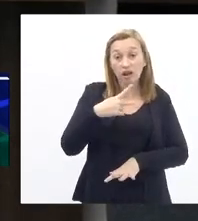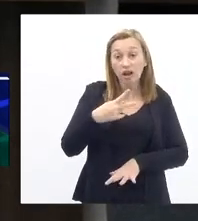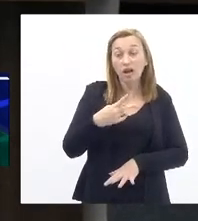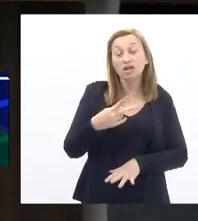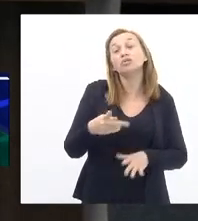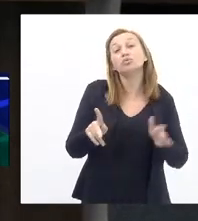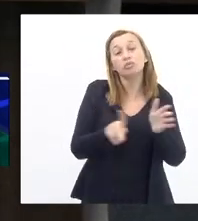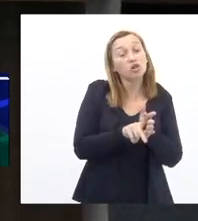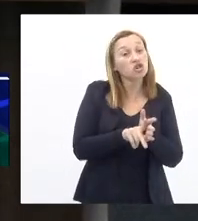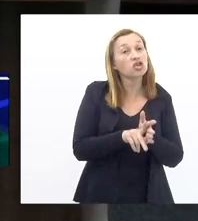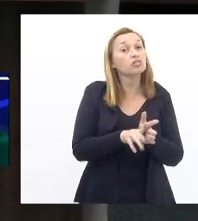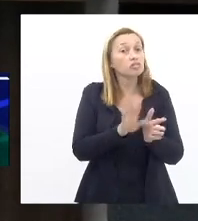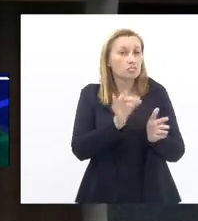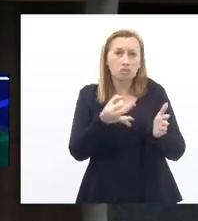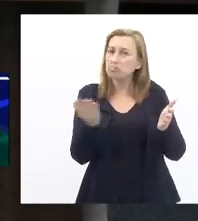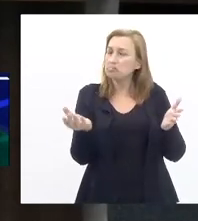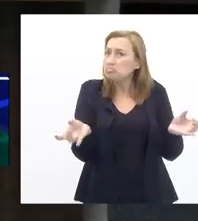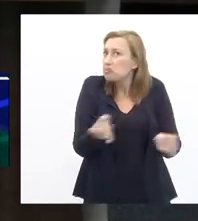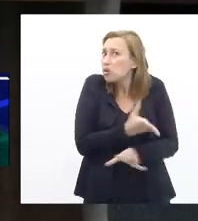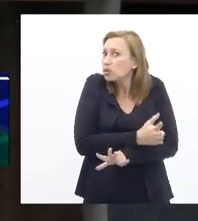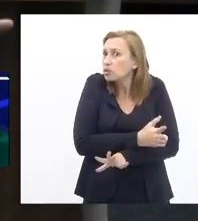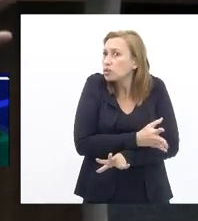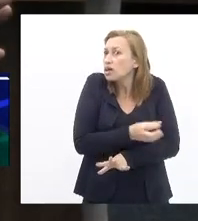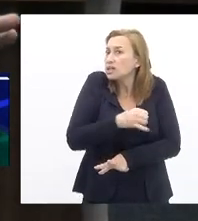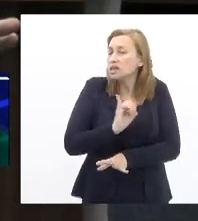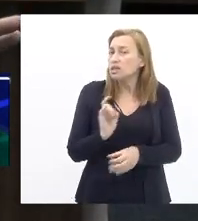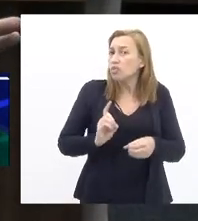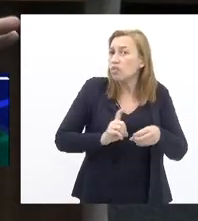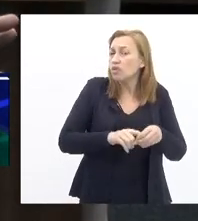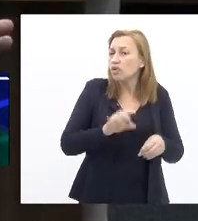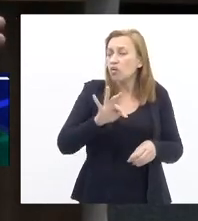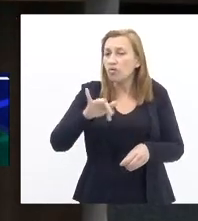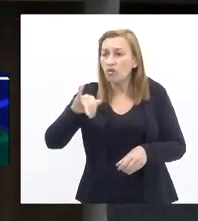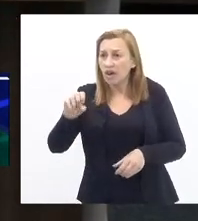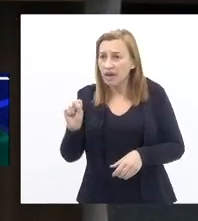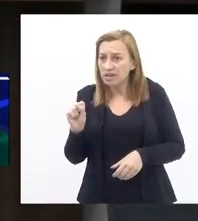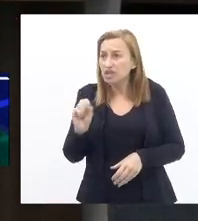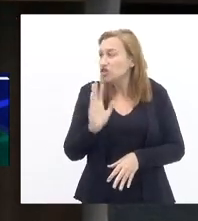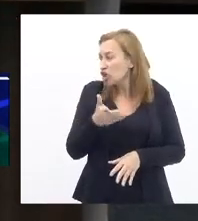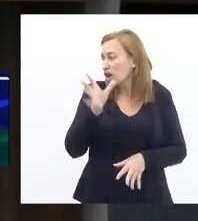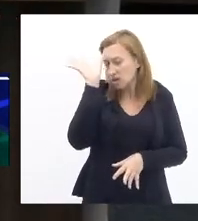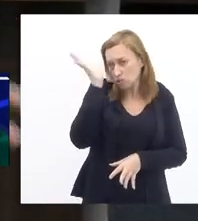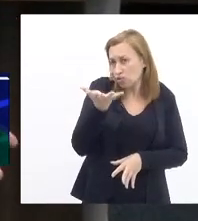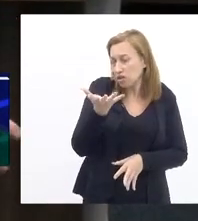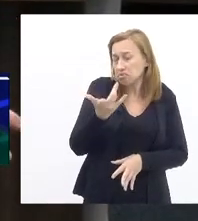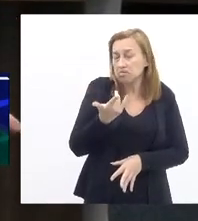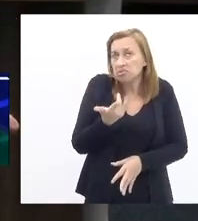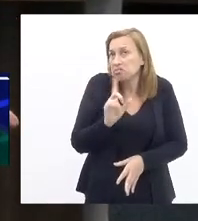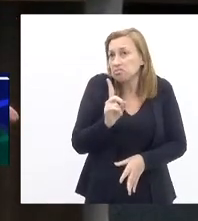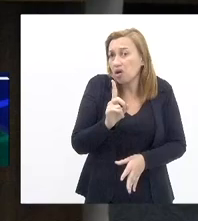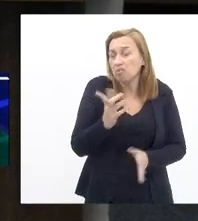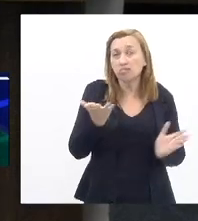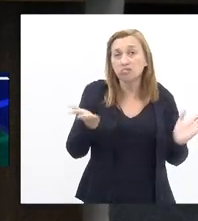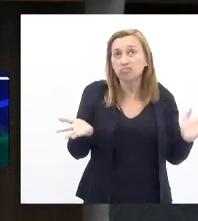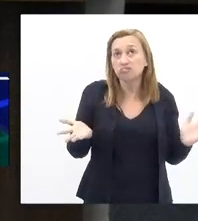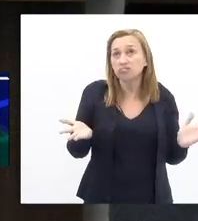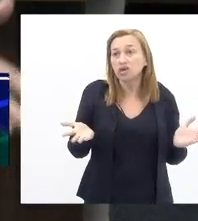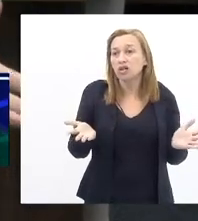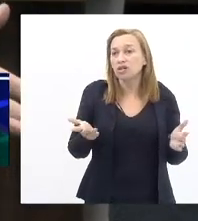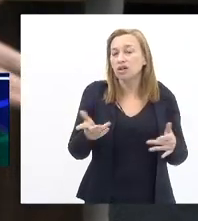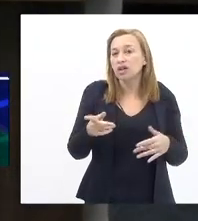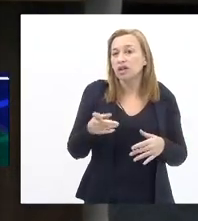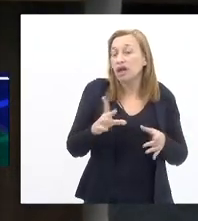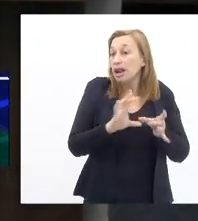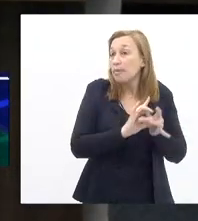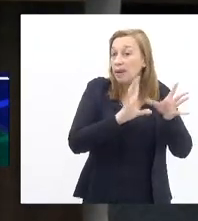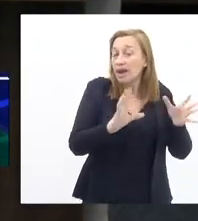projeto específico. Pronto. Se fizer o convênio com o FAS, está resolvido. Se não fizer, não adianta